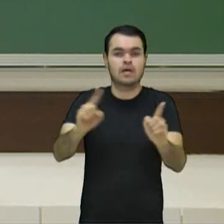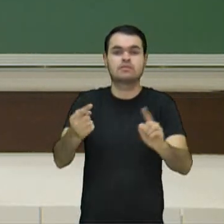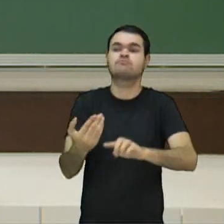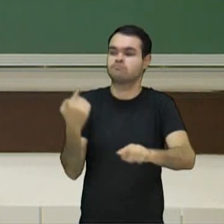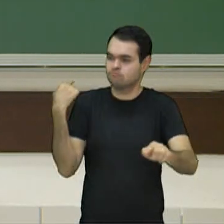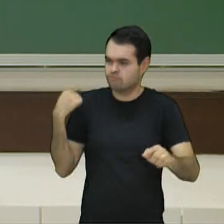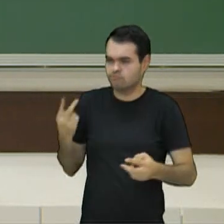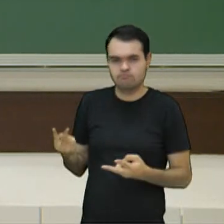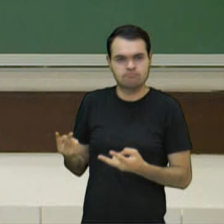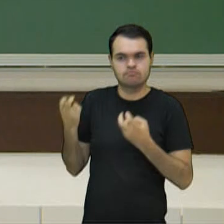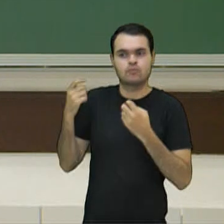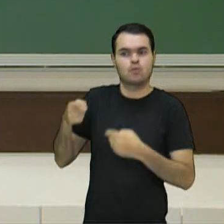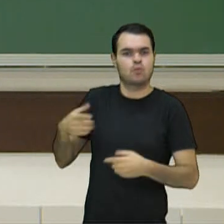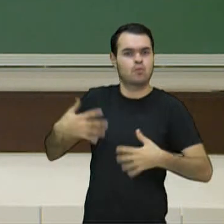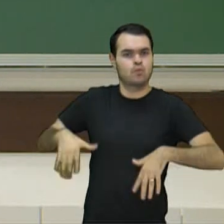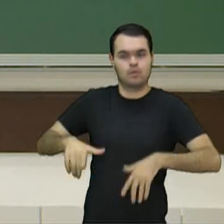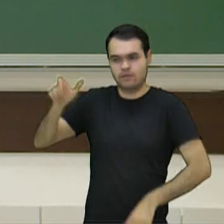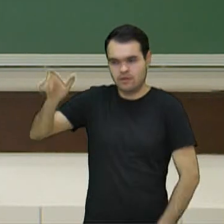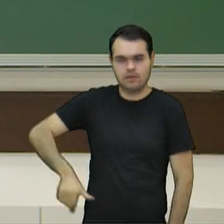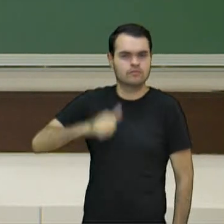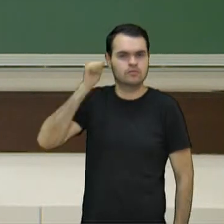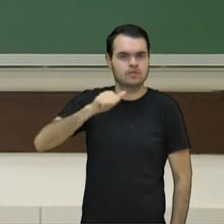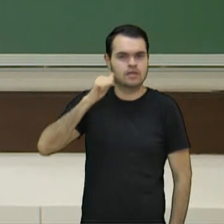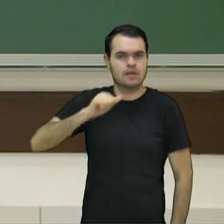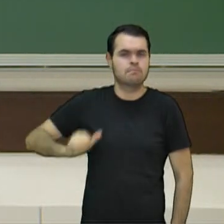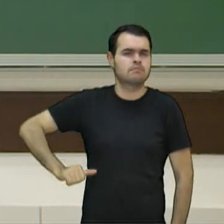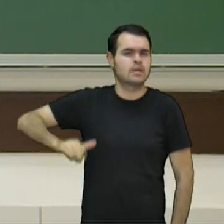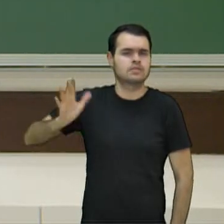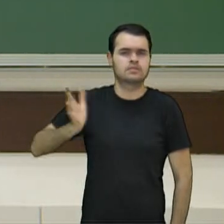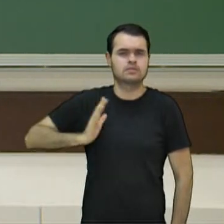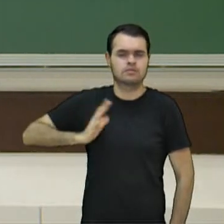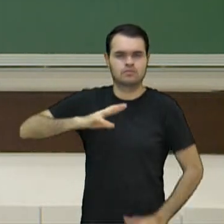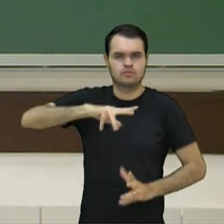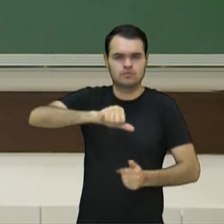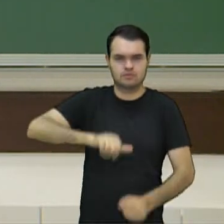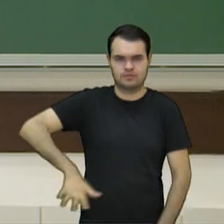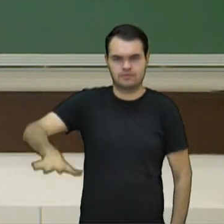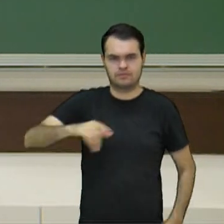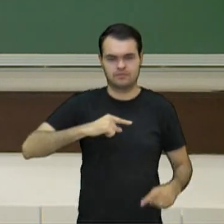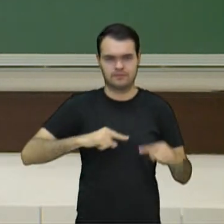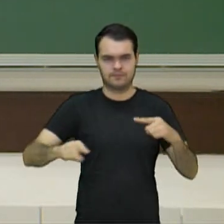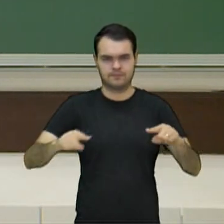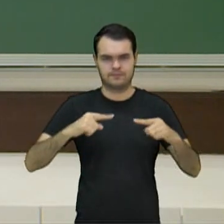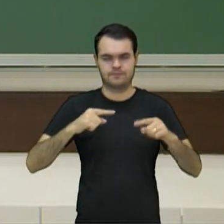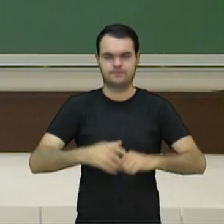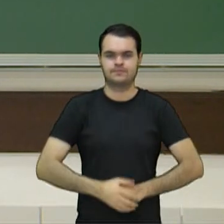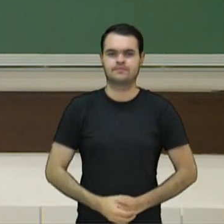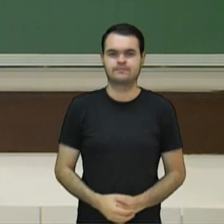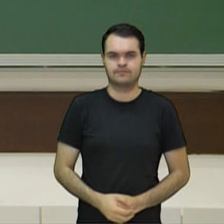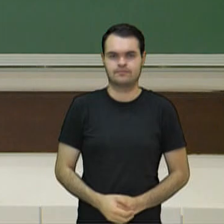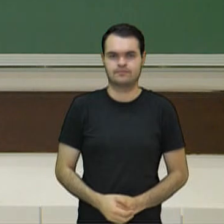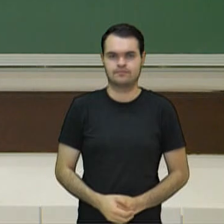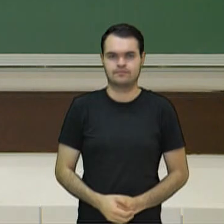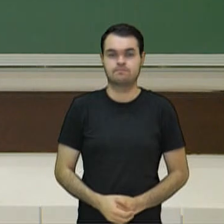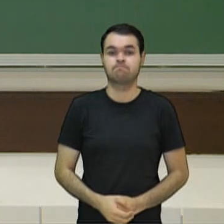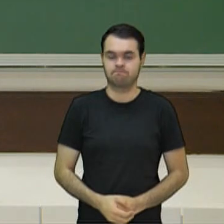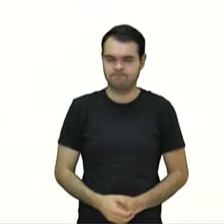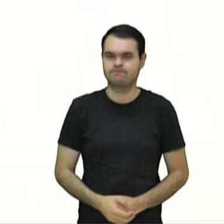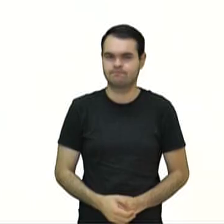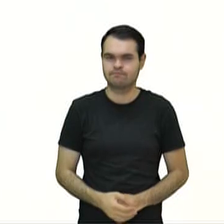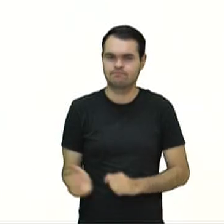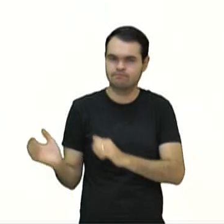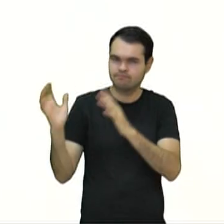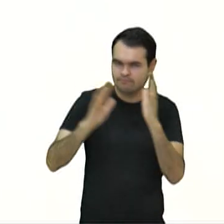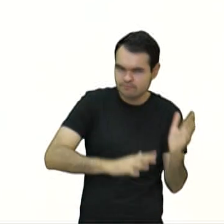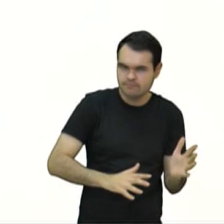mulher mais rica do mundo na área da música, ok? Com base nesse nosso texto, what do